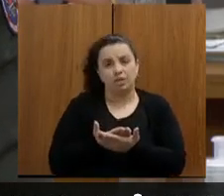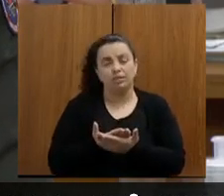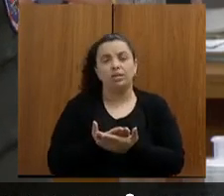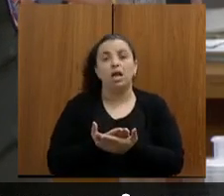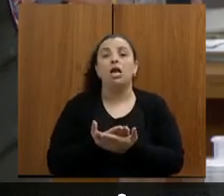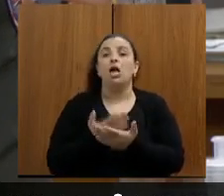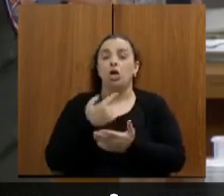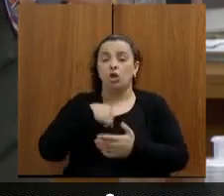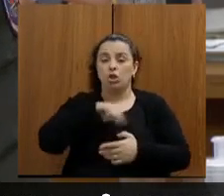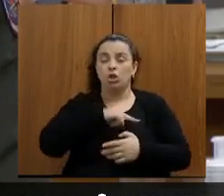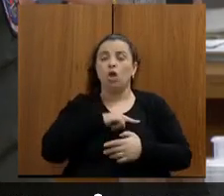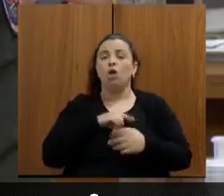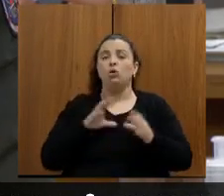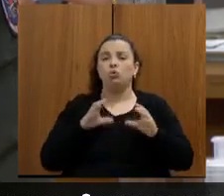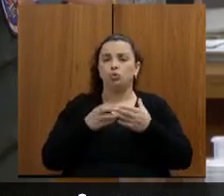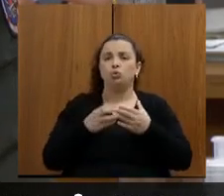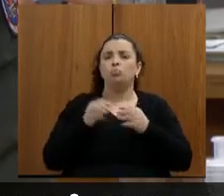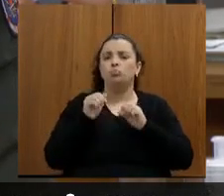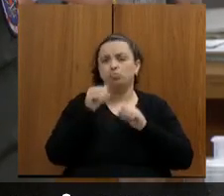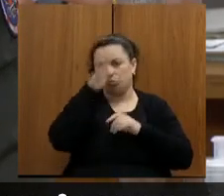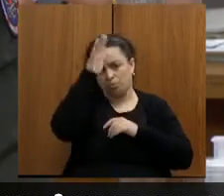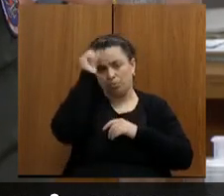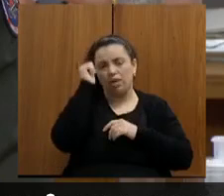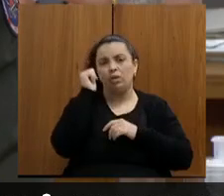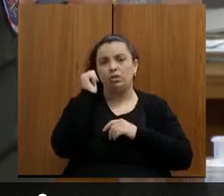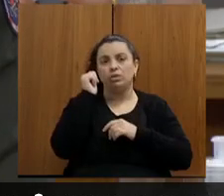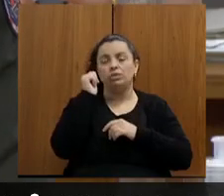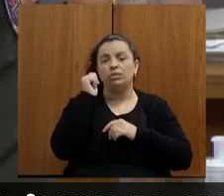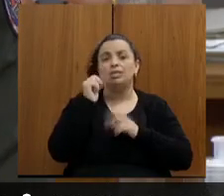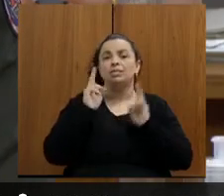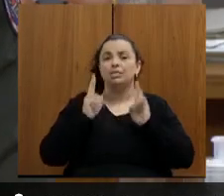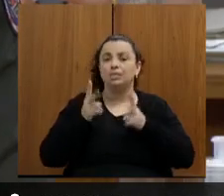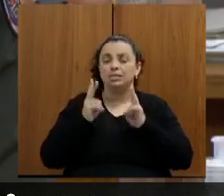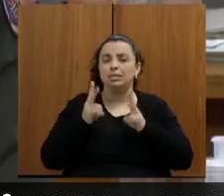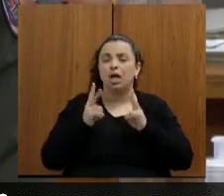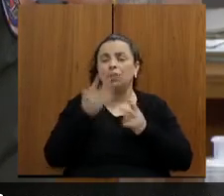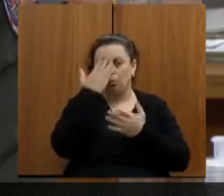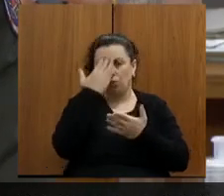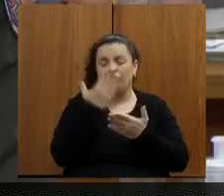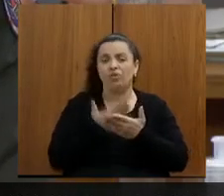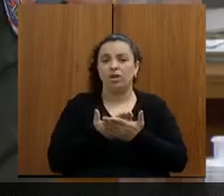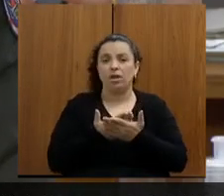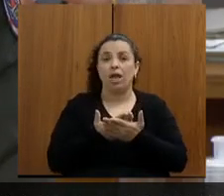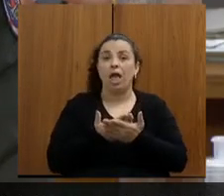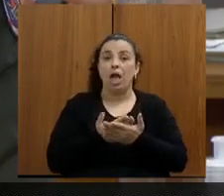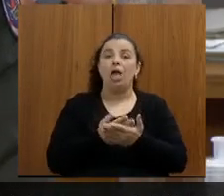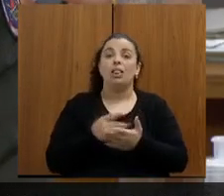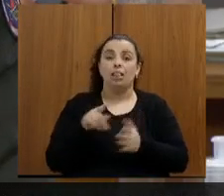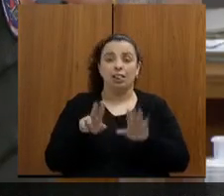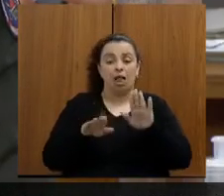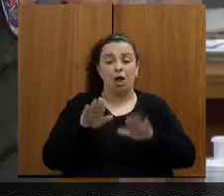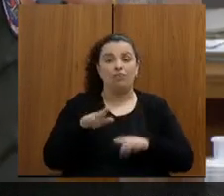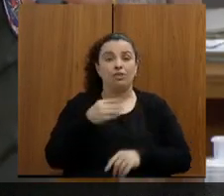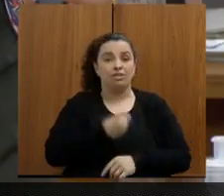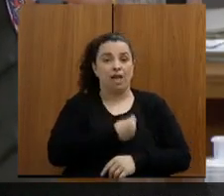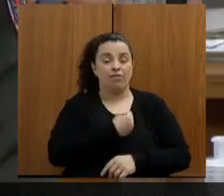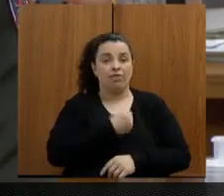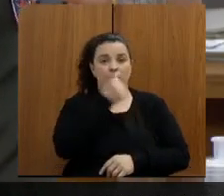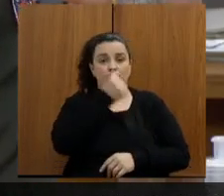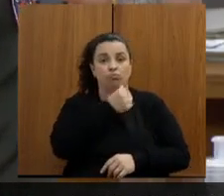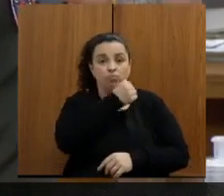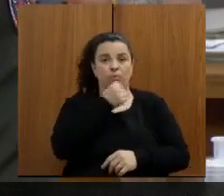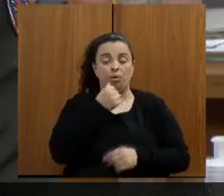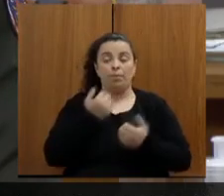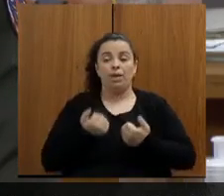o propósito de mesmo com sacrifício da própria vida a se doar para poder responder